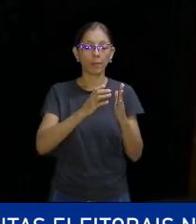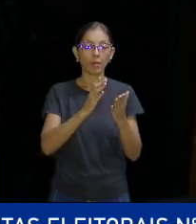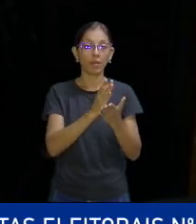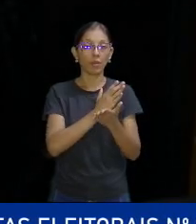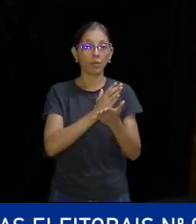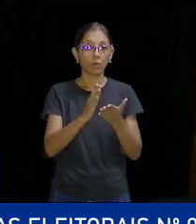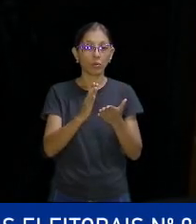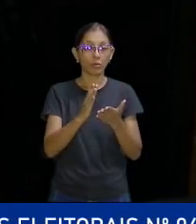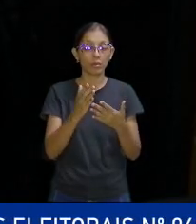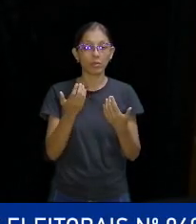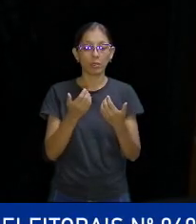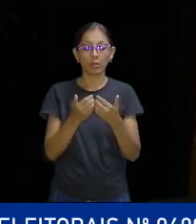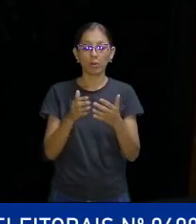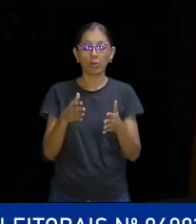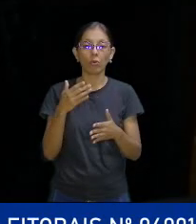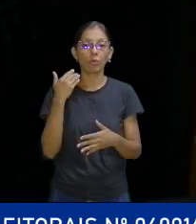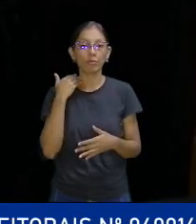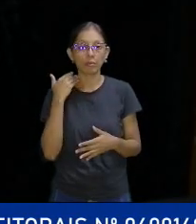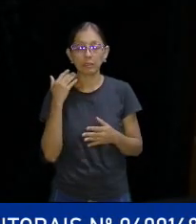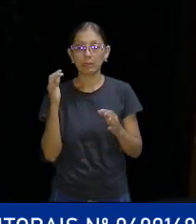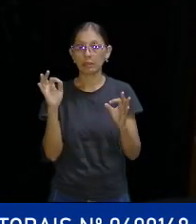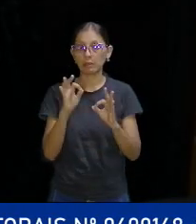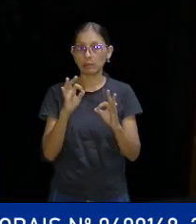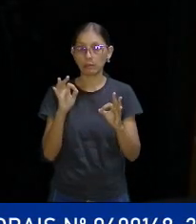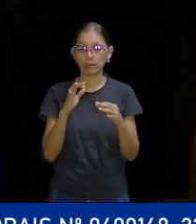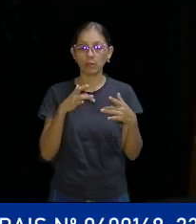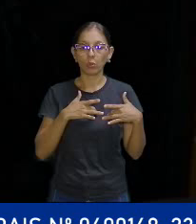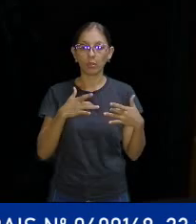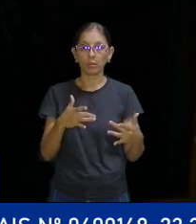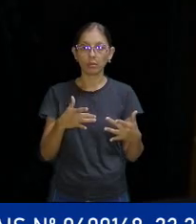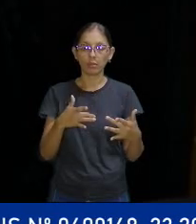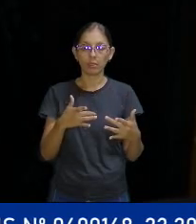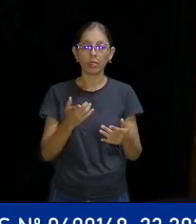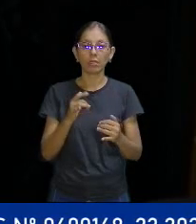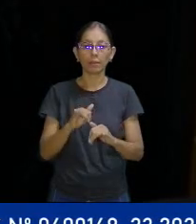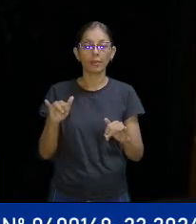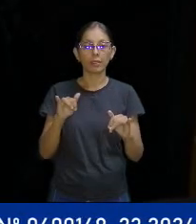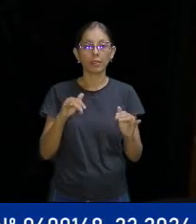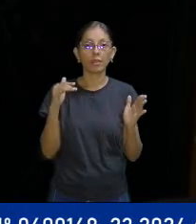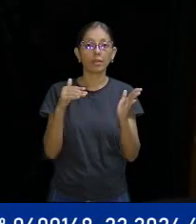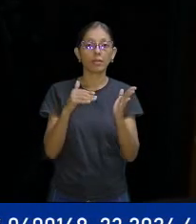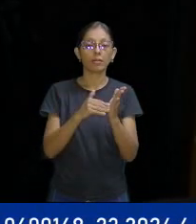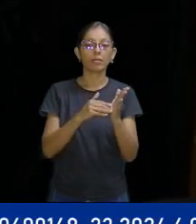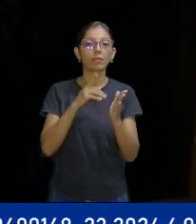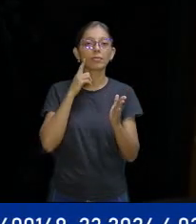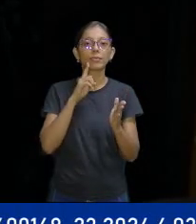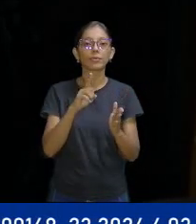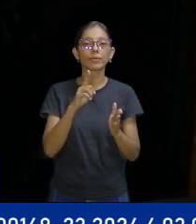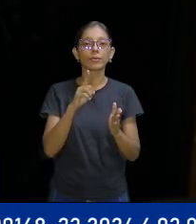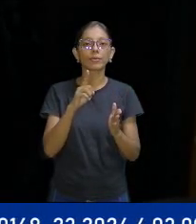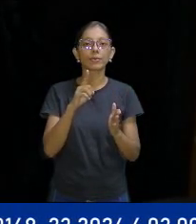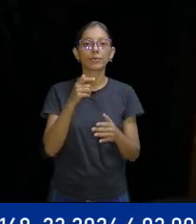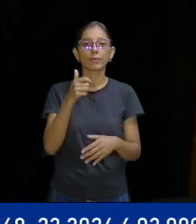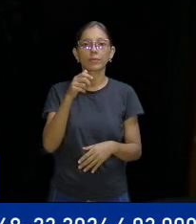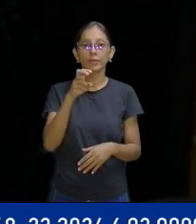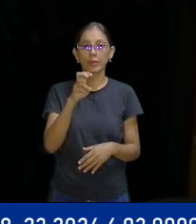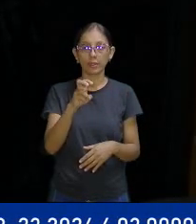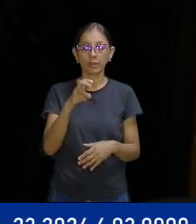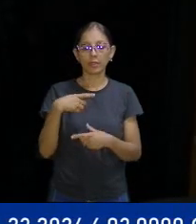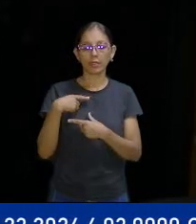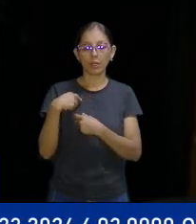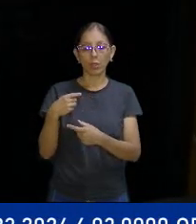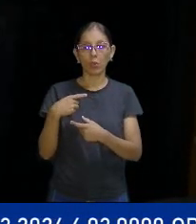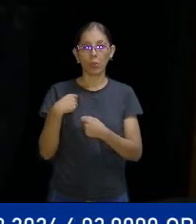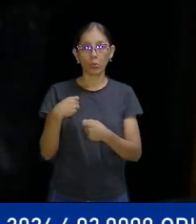bancária, doações para a campanha, até o dia 15 de agosto, poderão fazê-lo até 15 de agosto do ano das